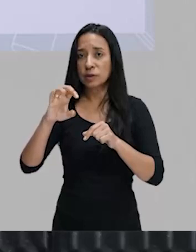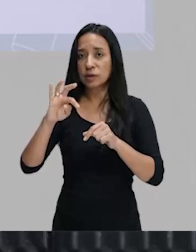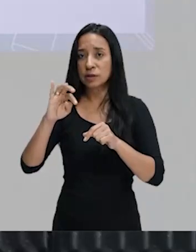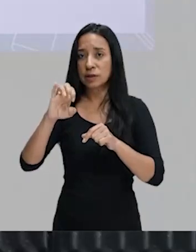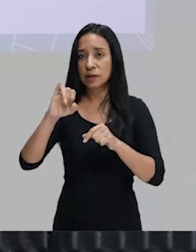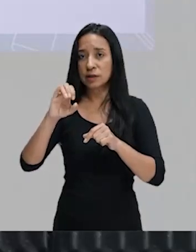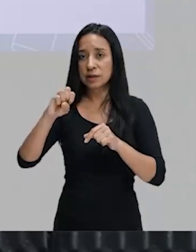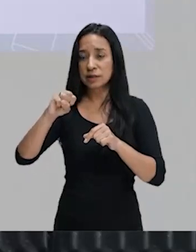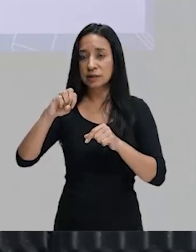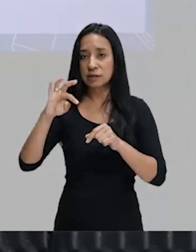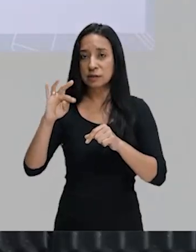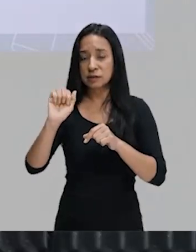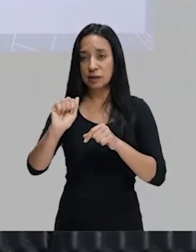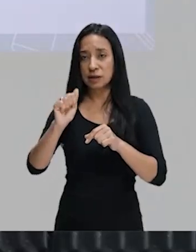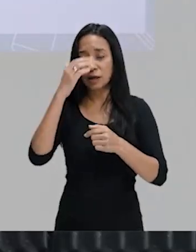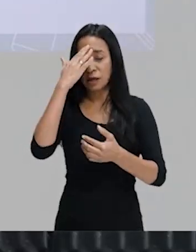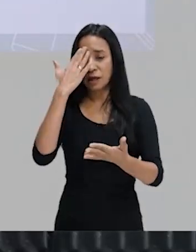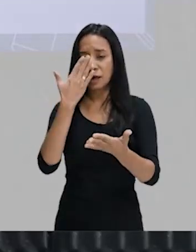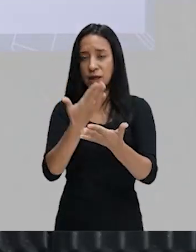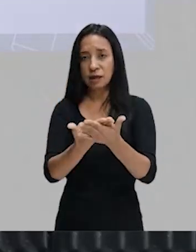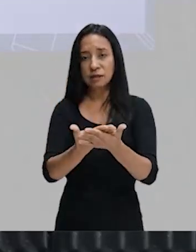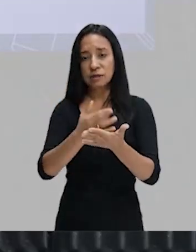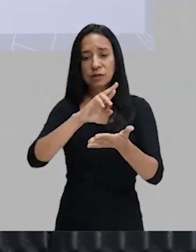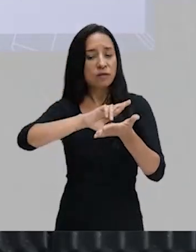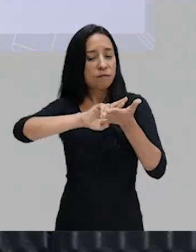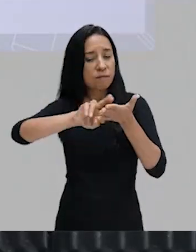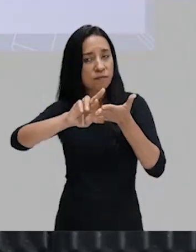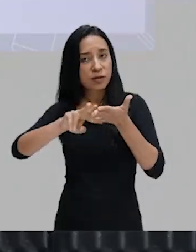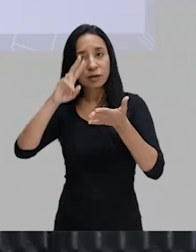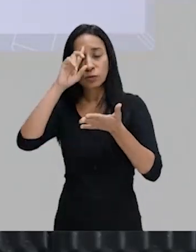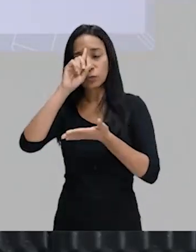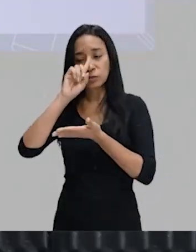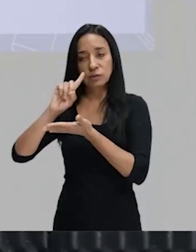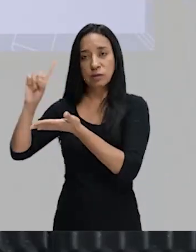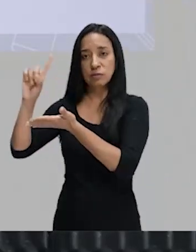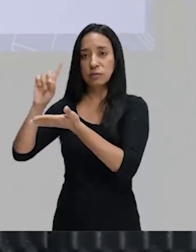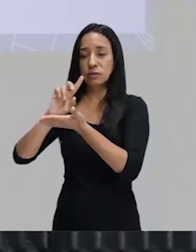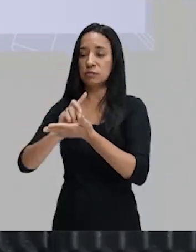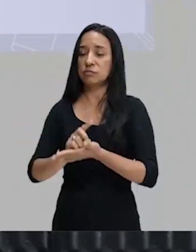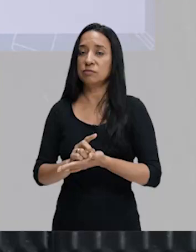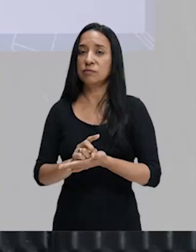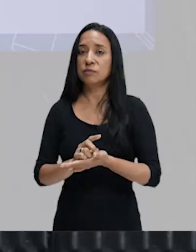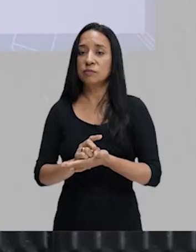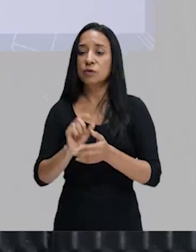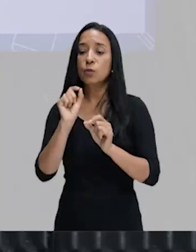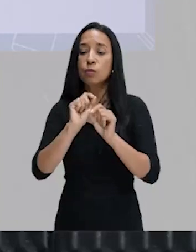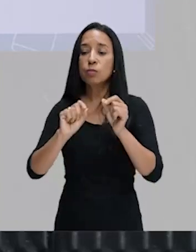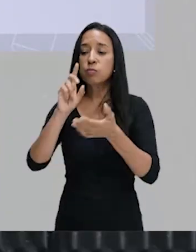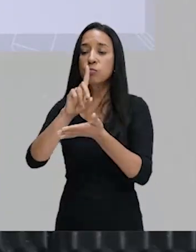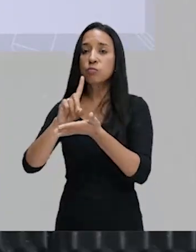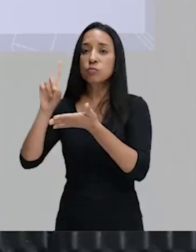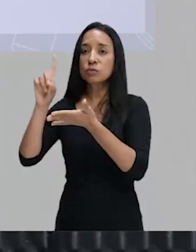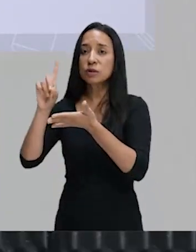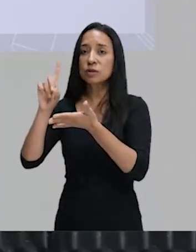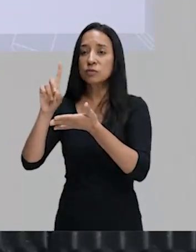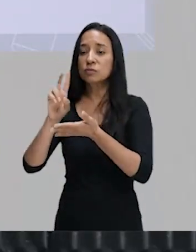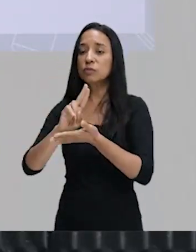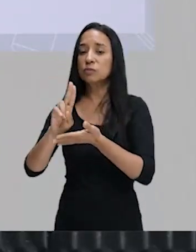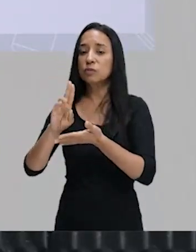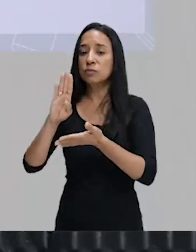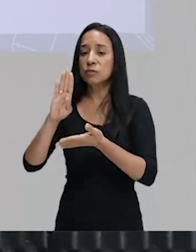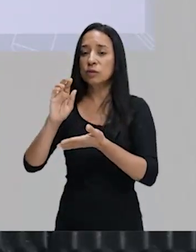que acredita em vários deuses diferentes, né? E um desses deuses no hinduísmo se chama Brahman. Muito